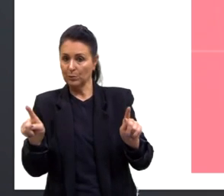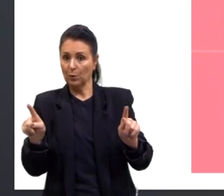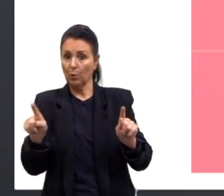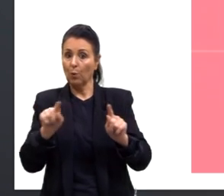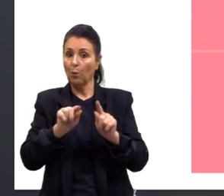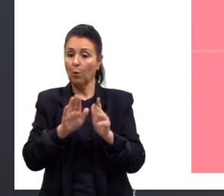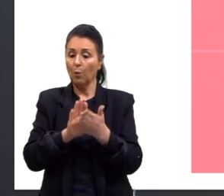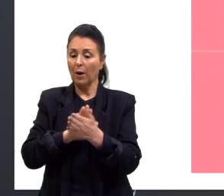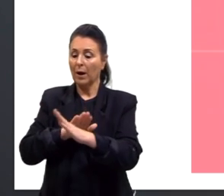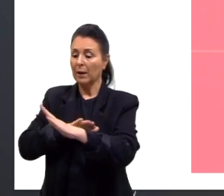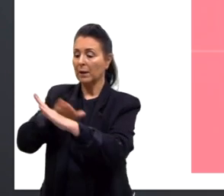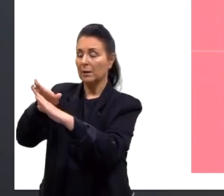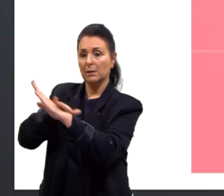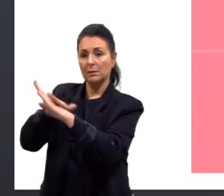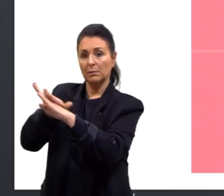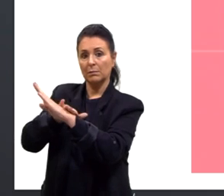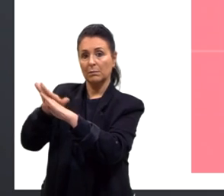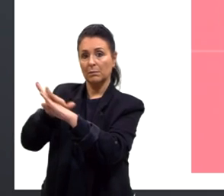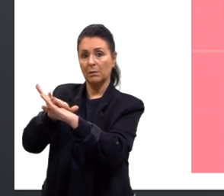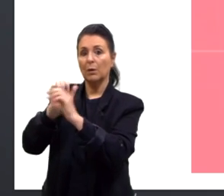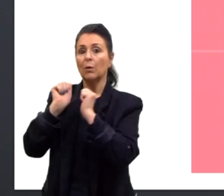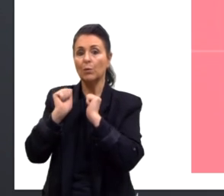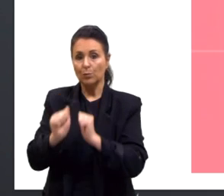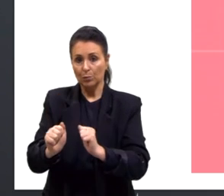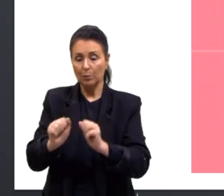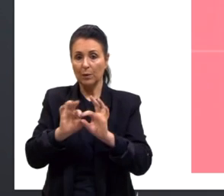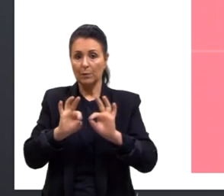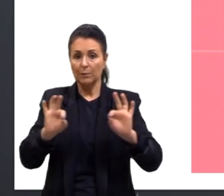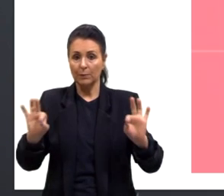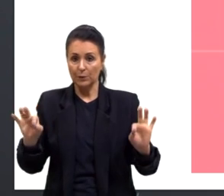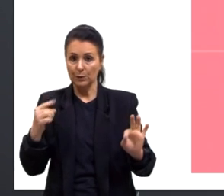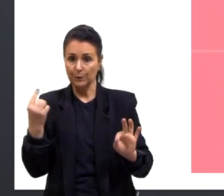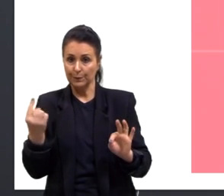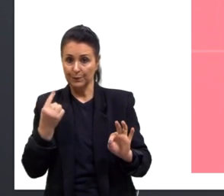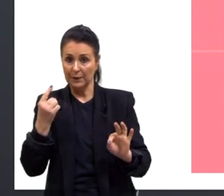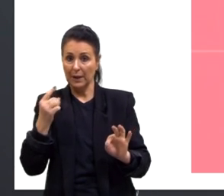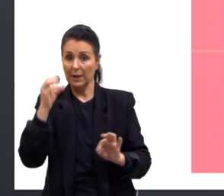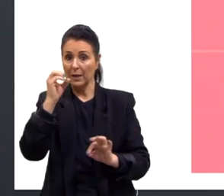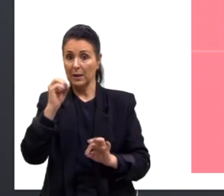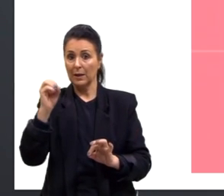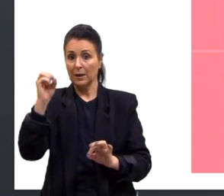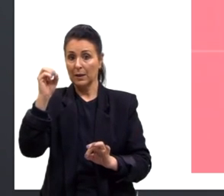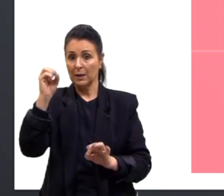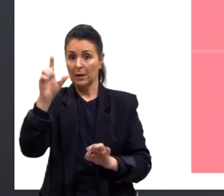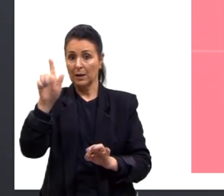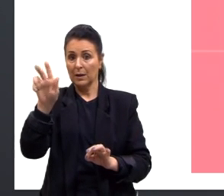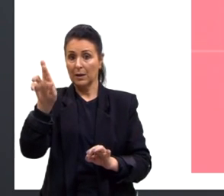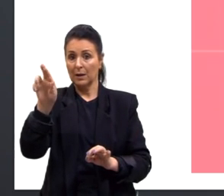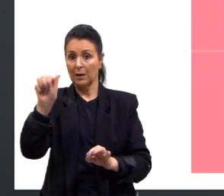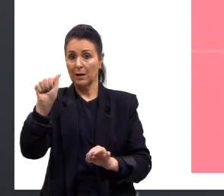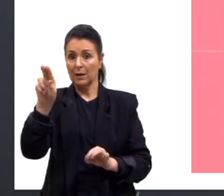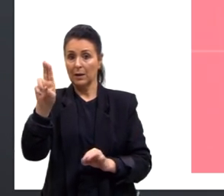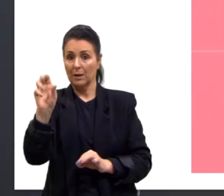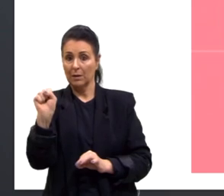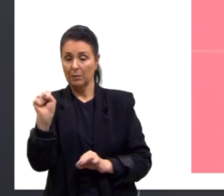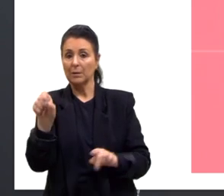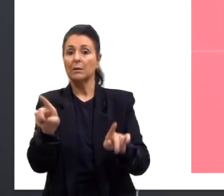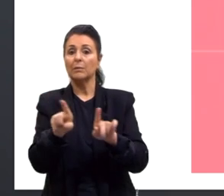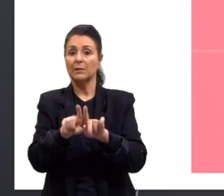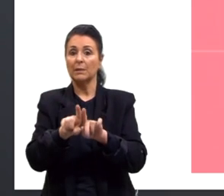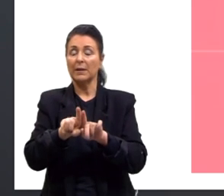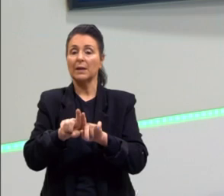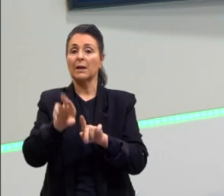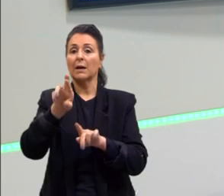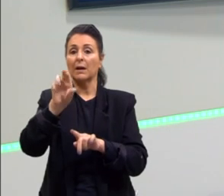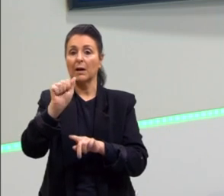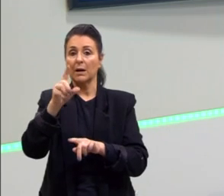inclinação eles costumam ser medidos na unidade de medida graus mas também podem ser medidos em